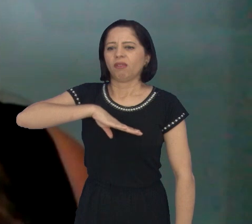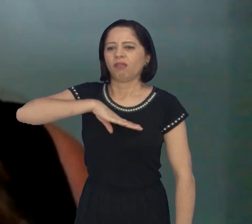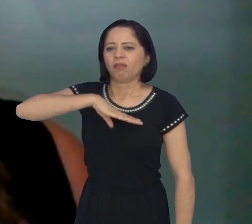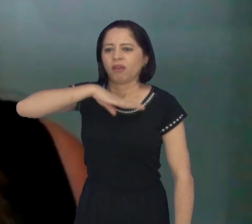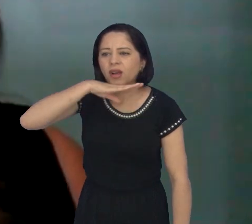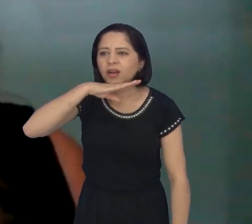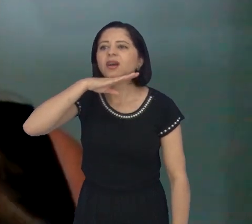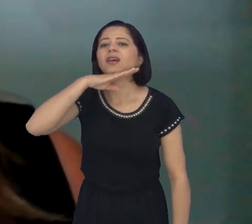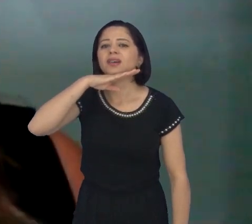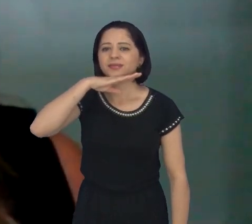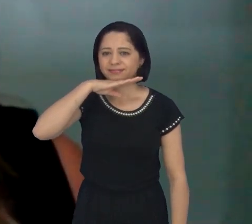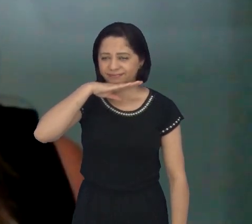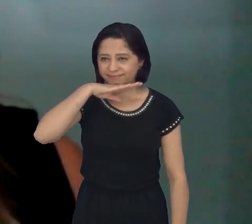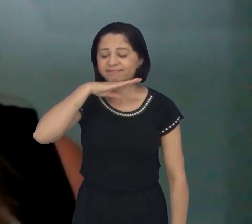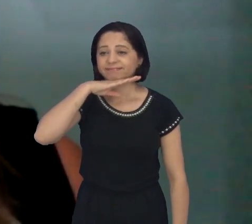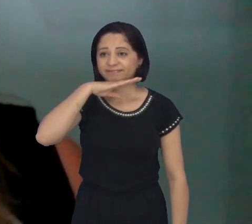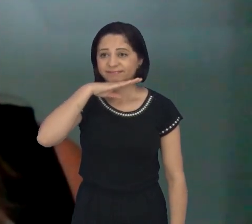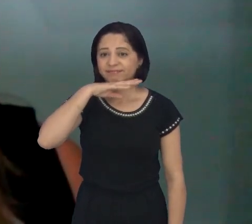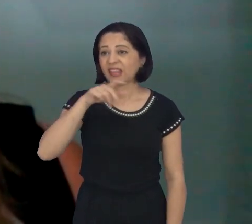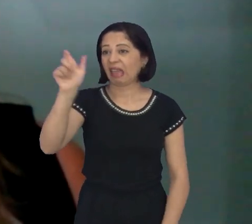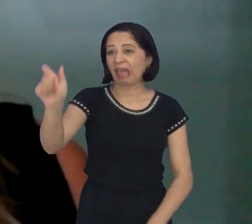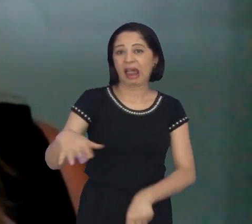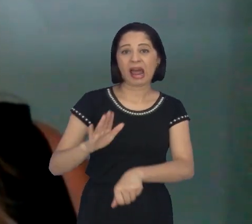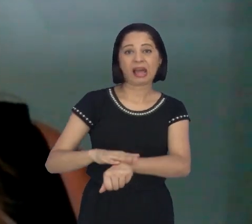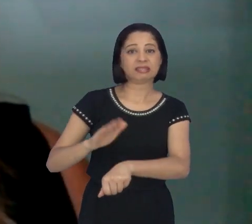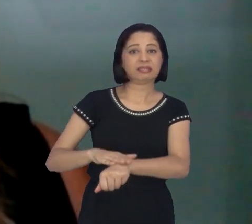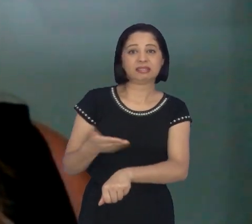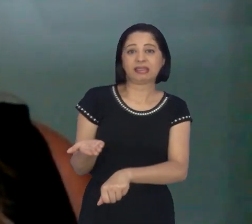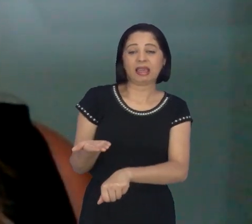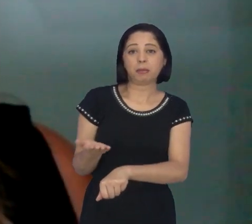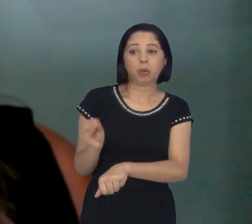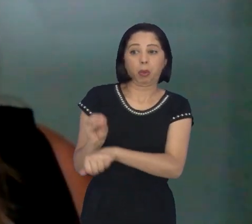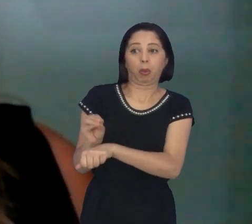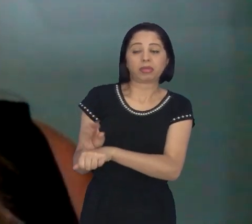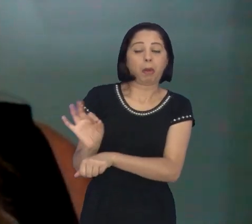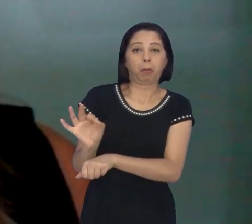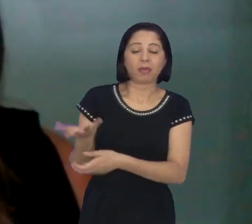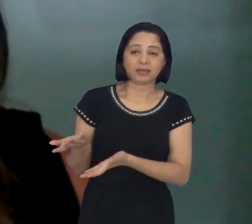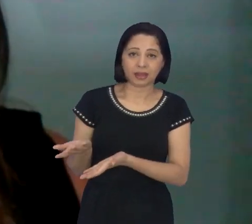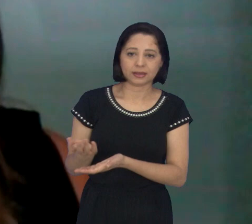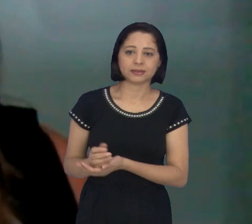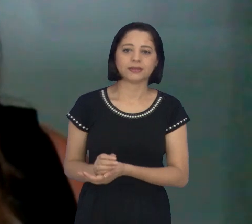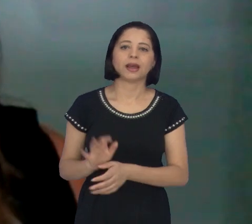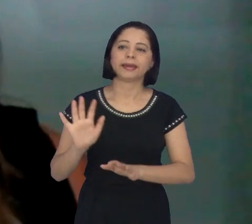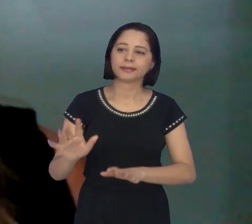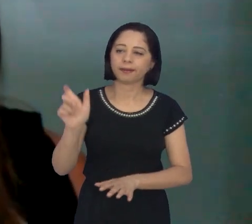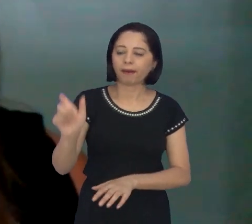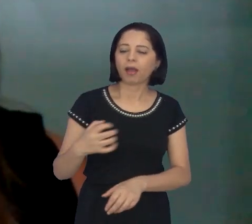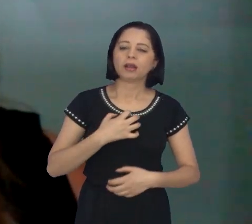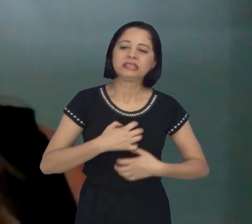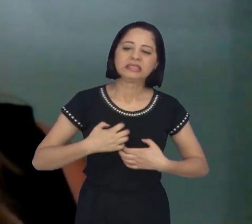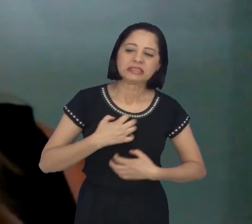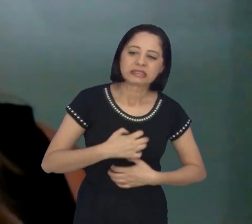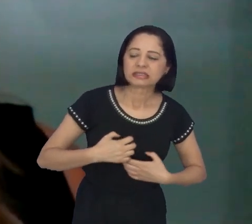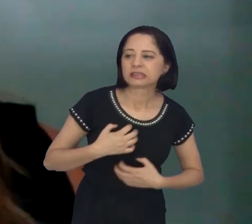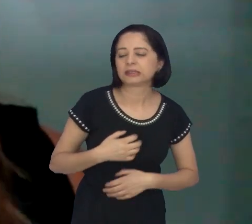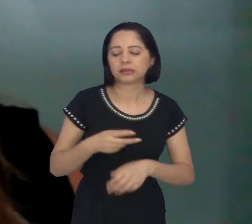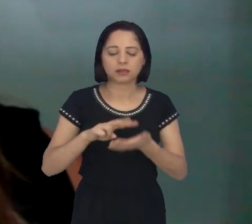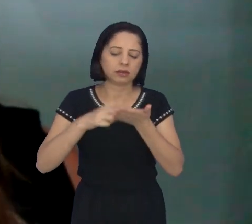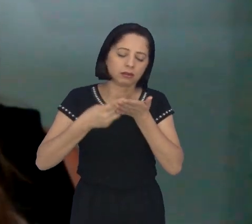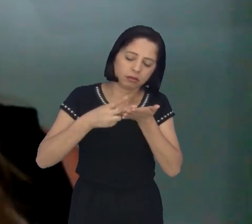pouquíssimo espaço ou nenhum espaço para ela olhar para ela mesma. Então, a irritação, a insônia,